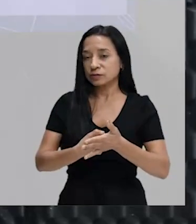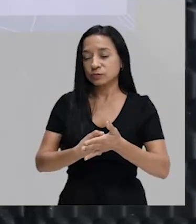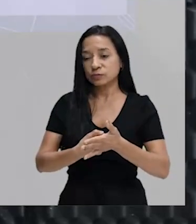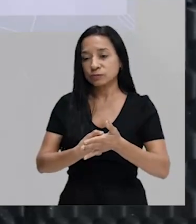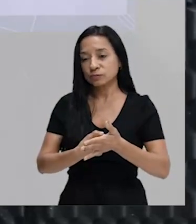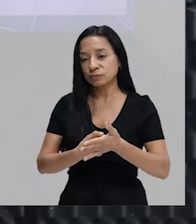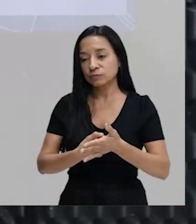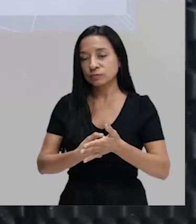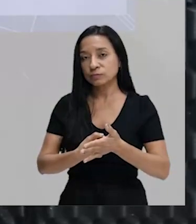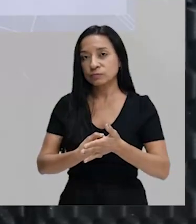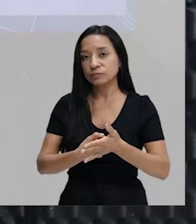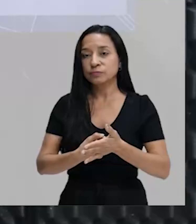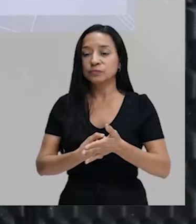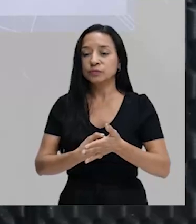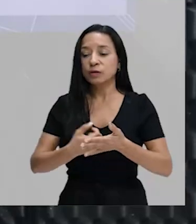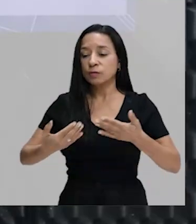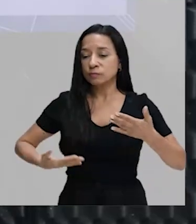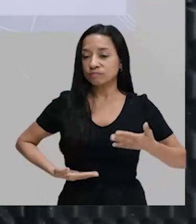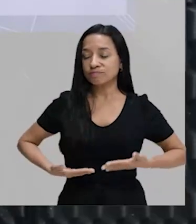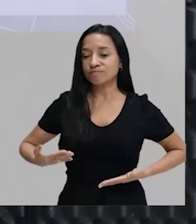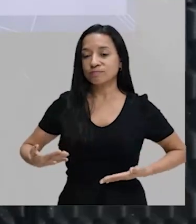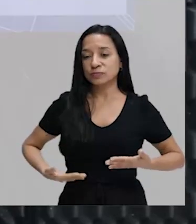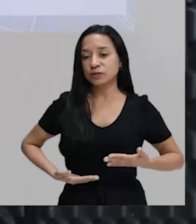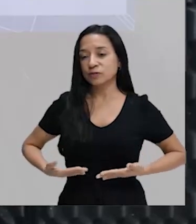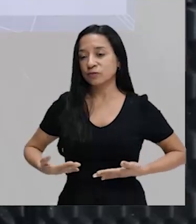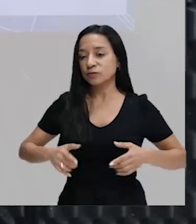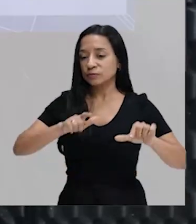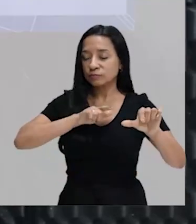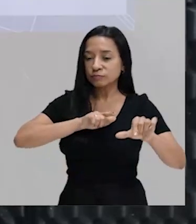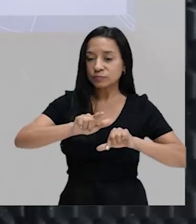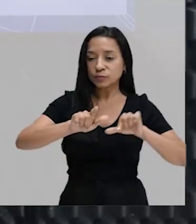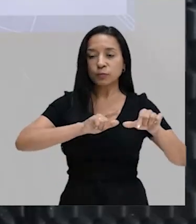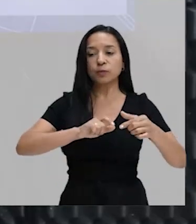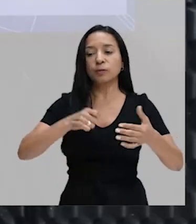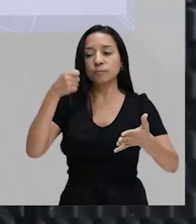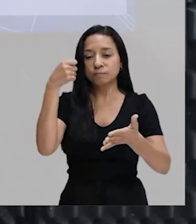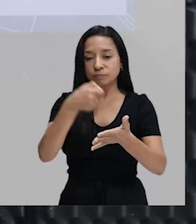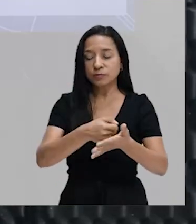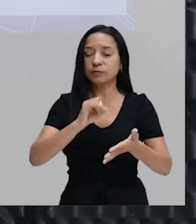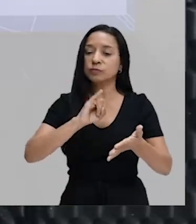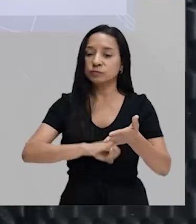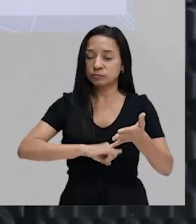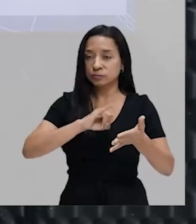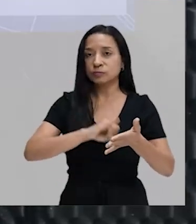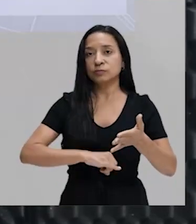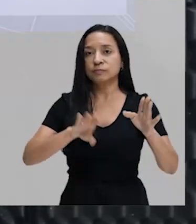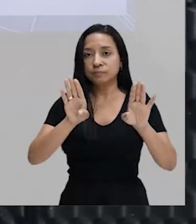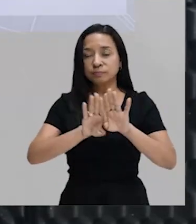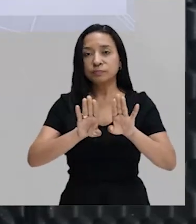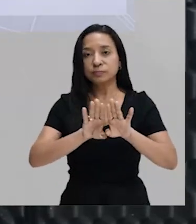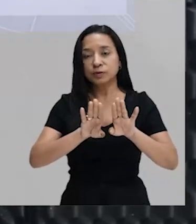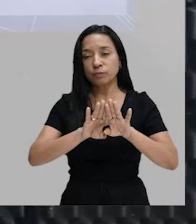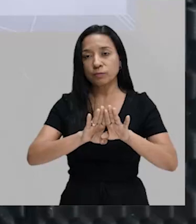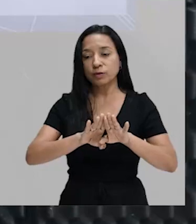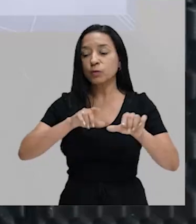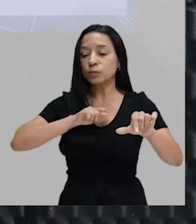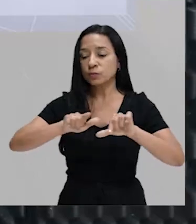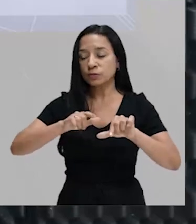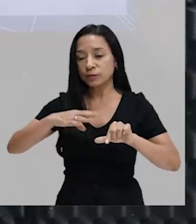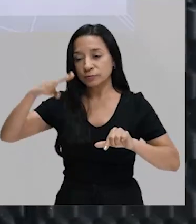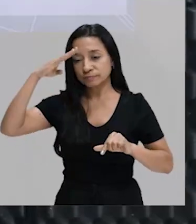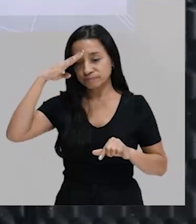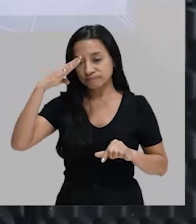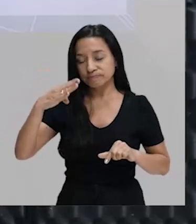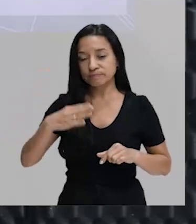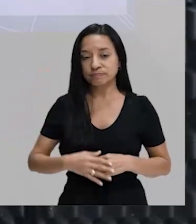deviam-lhe obrigação de servir com o trabalho, com o pagamento dos tributos e com o serviço